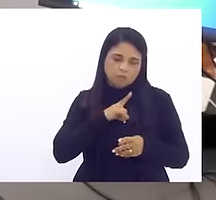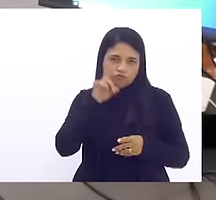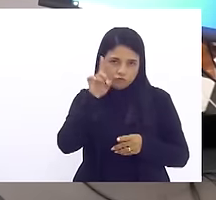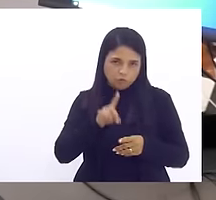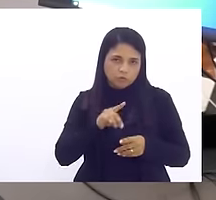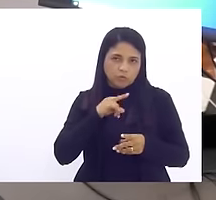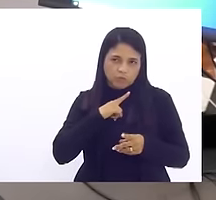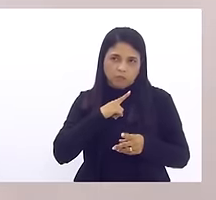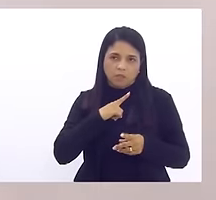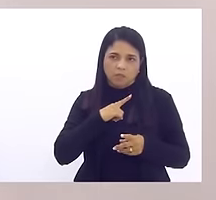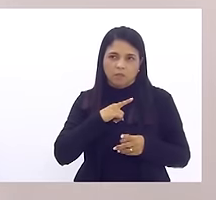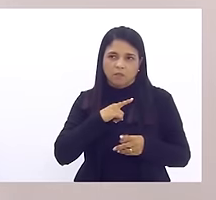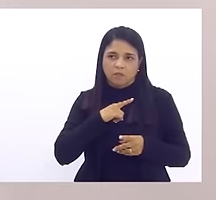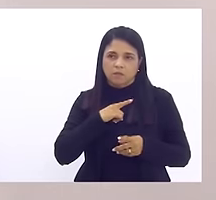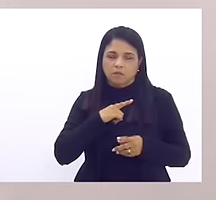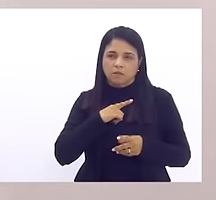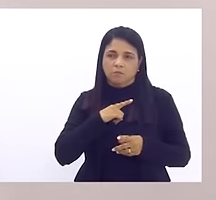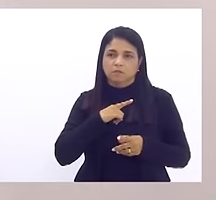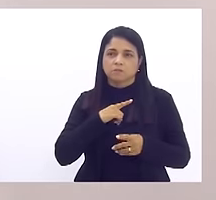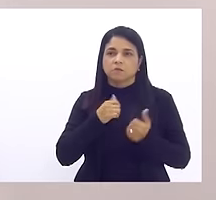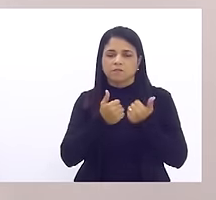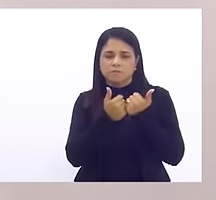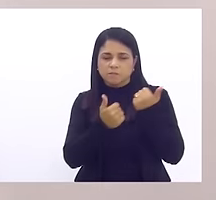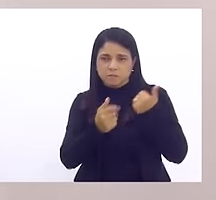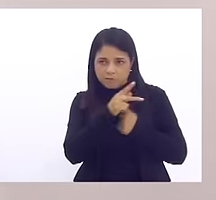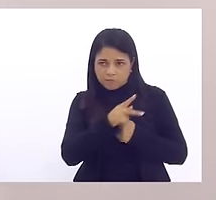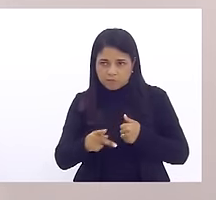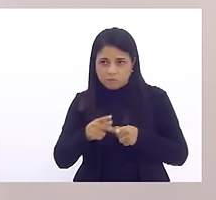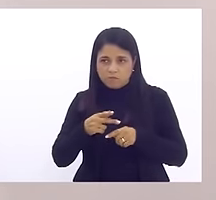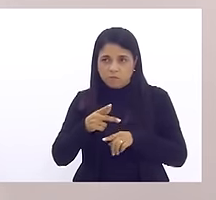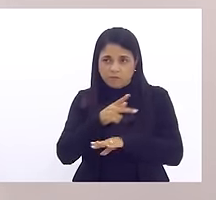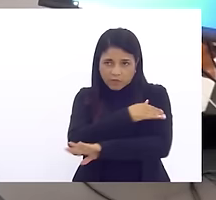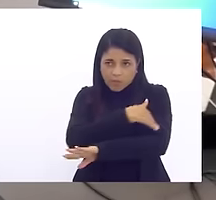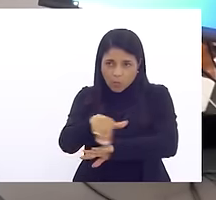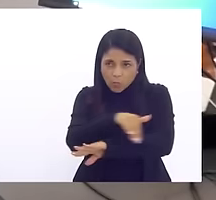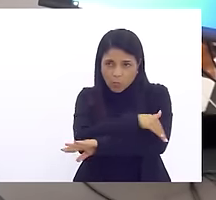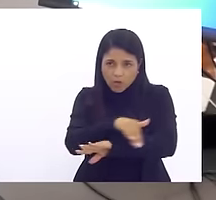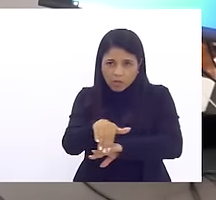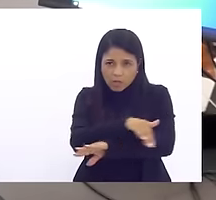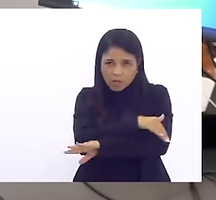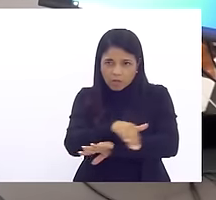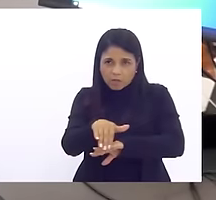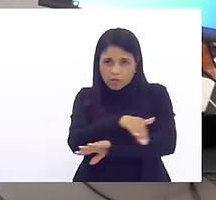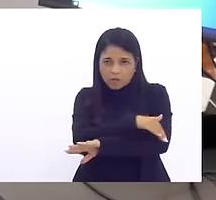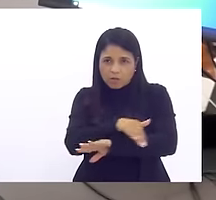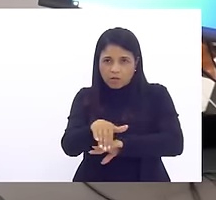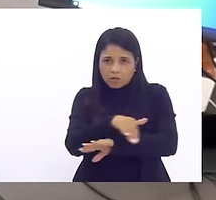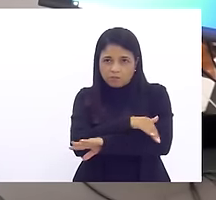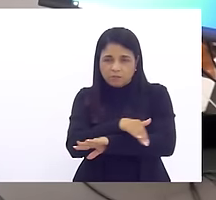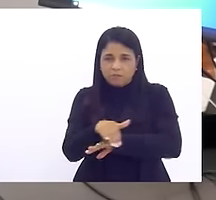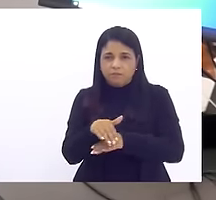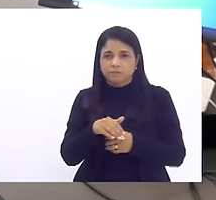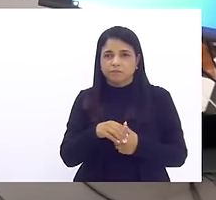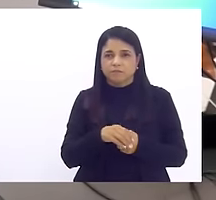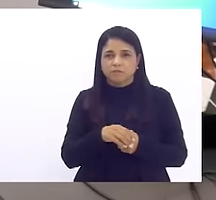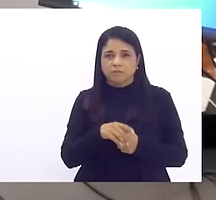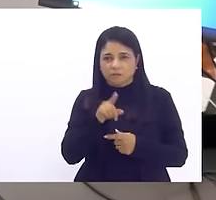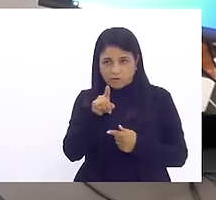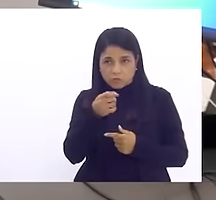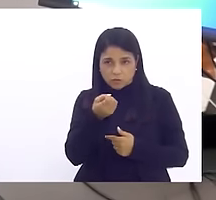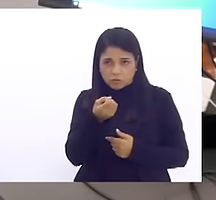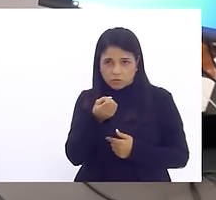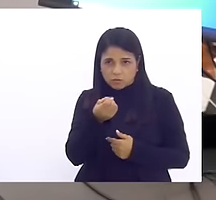a senhora Faz missão na rua o senhor faz Doutor O senhor faz